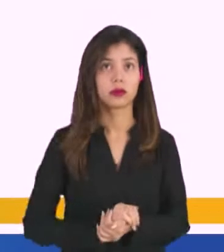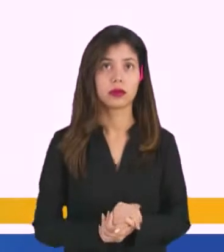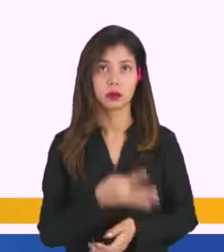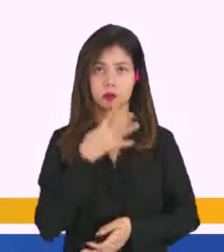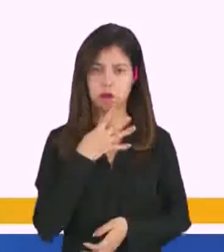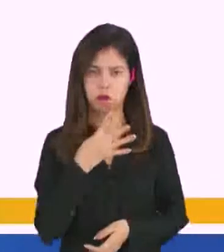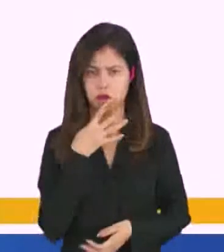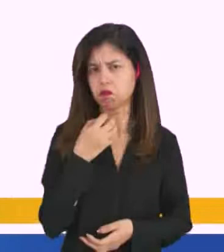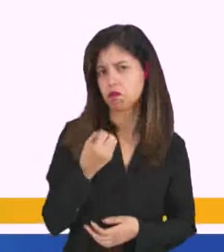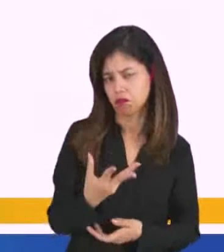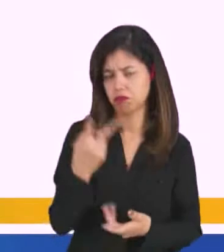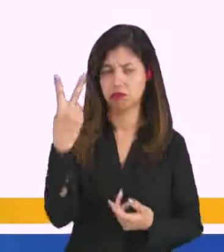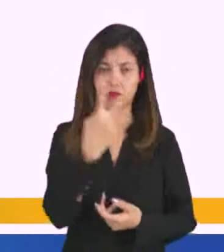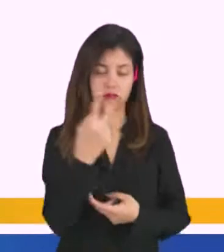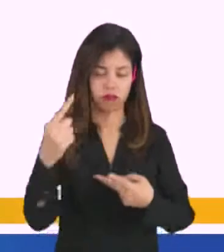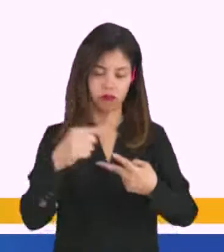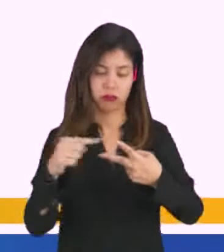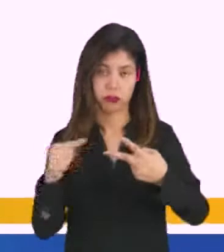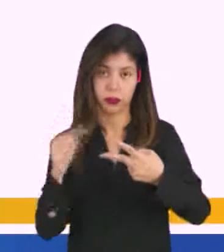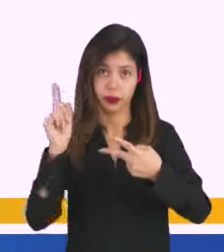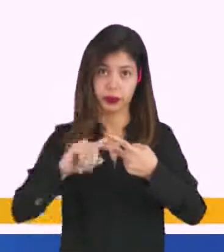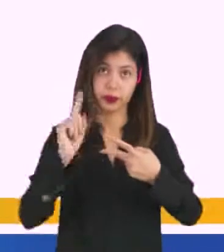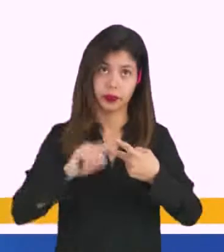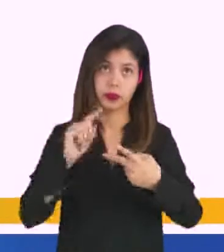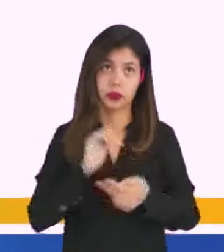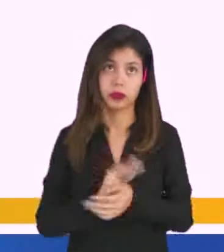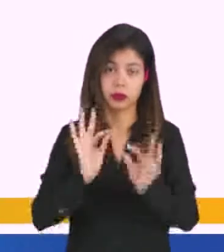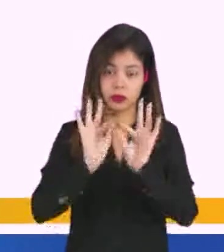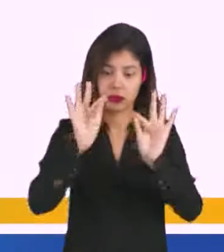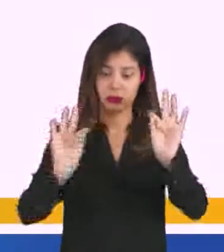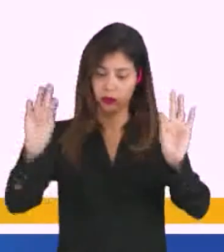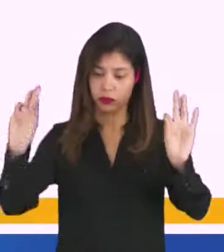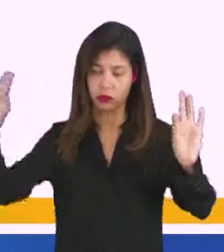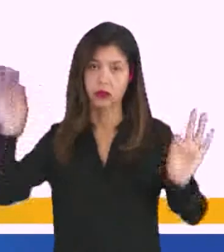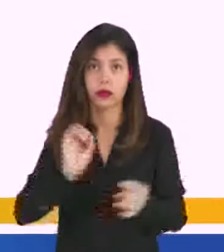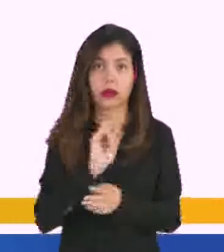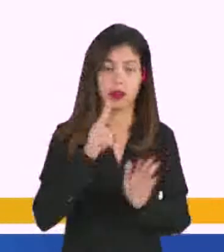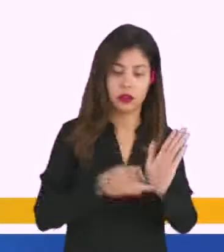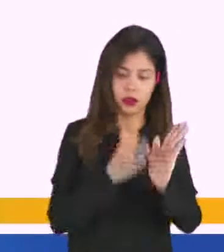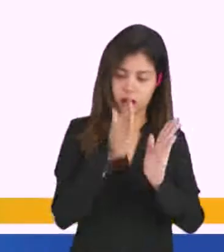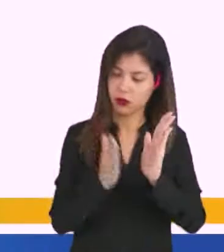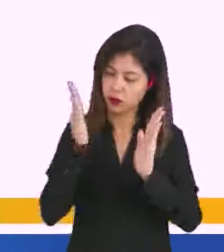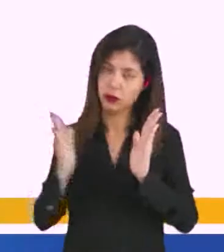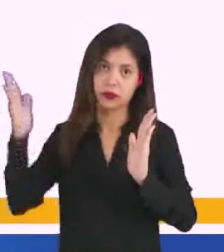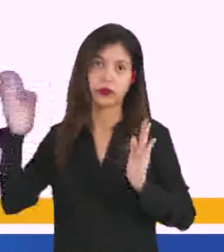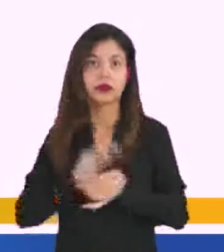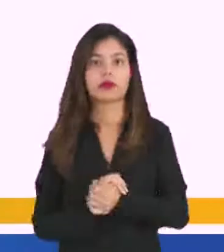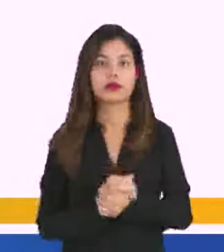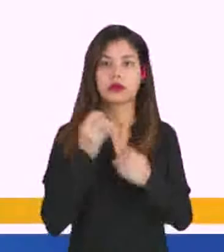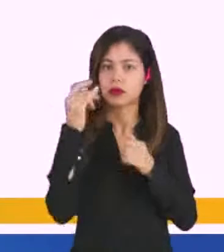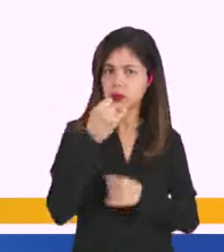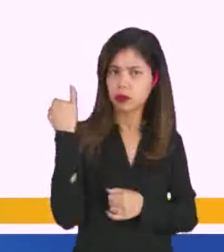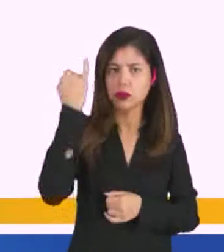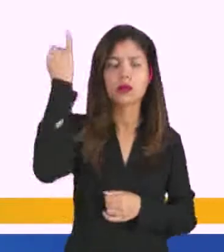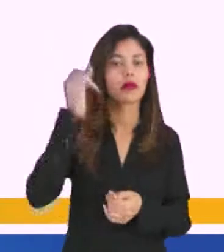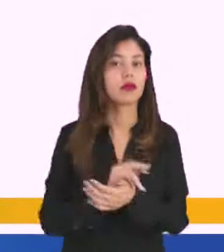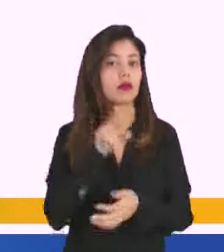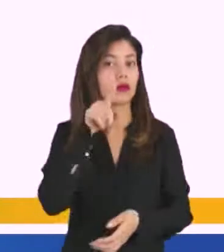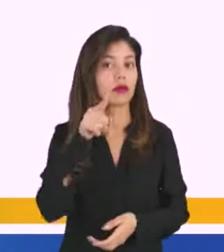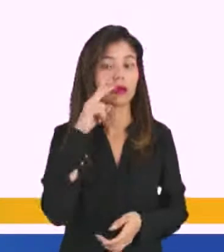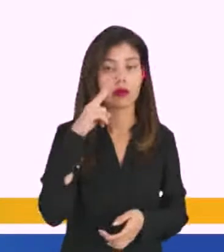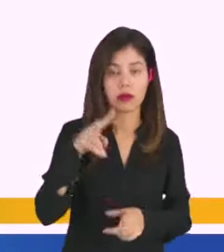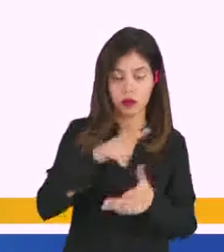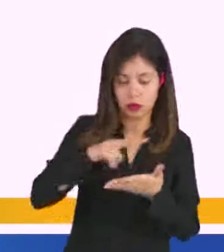Você conhece bem dois tipos de gráficos, que são os de linha e os de barra. É muito importante que ao realizar a leitura desses